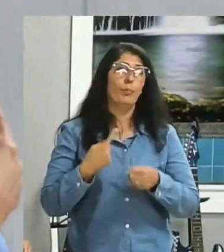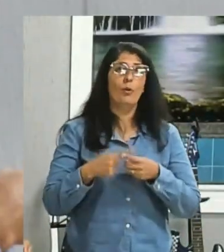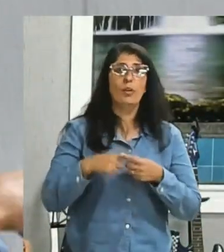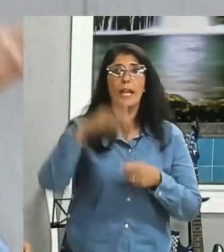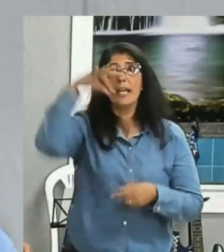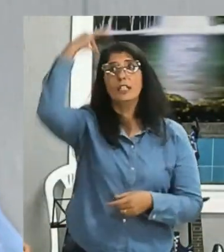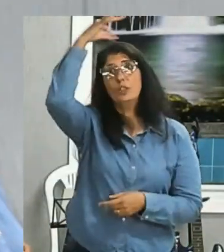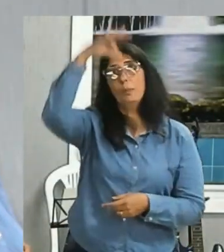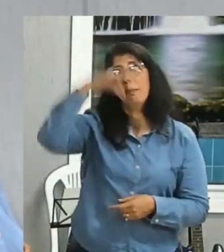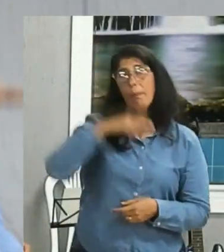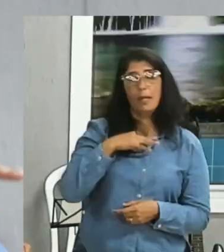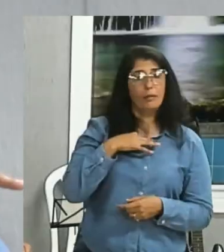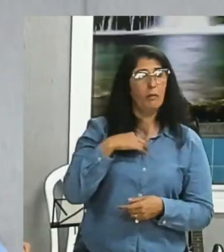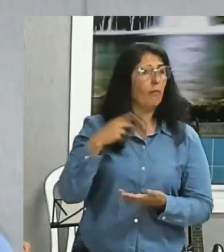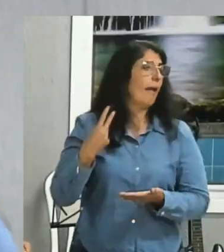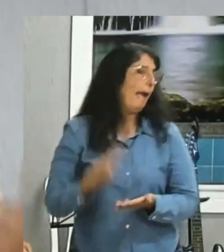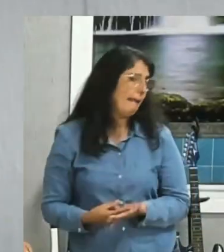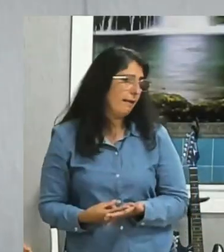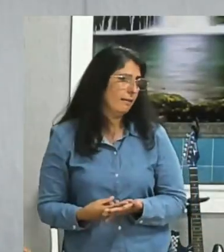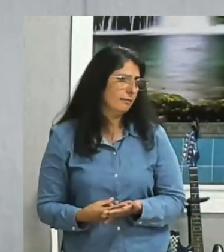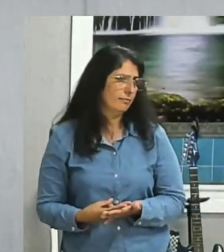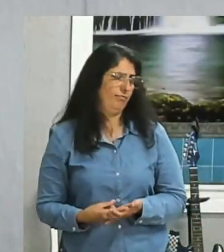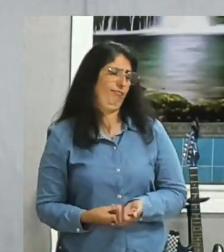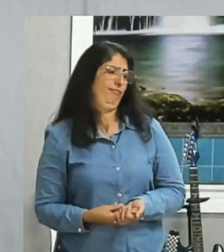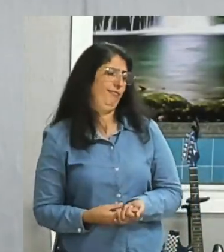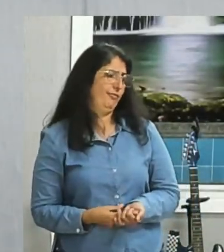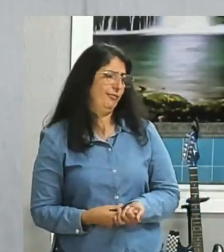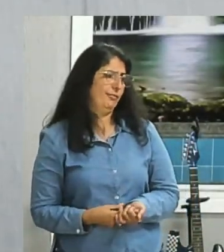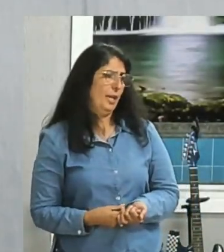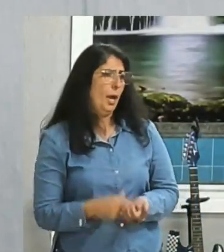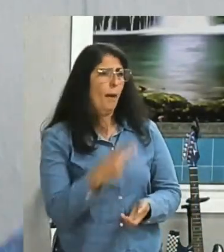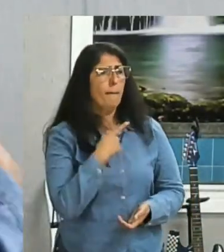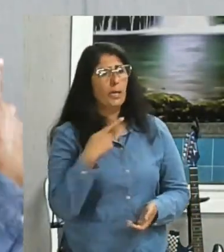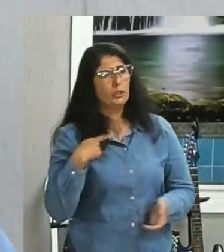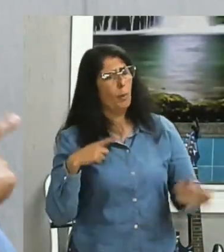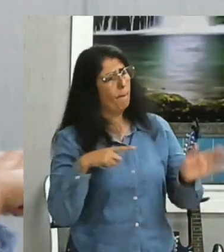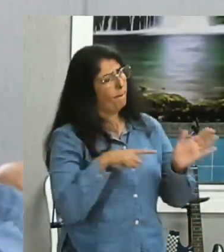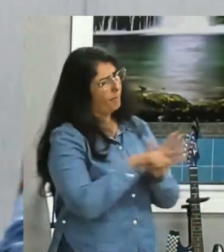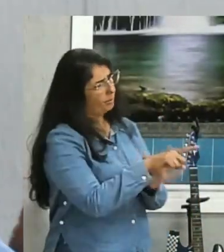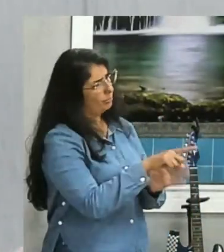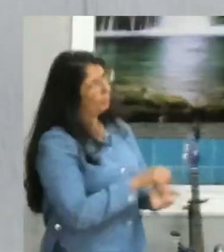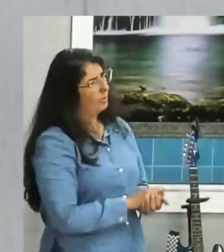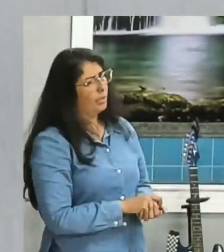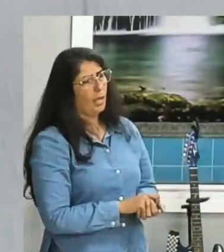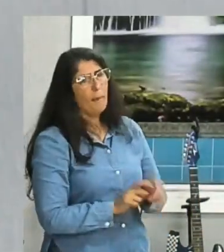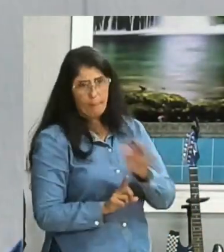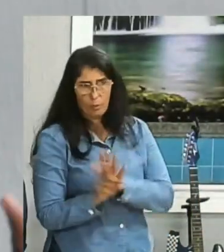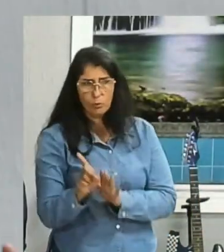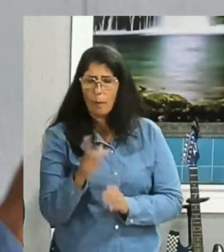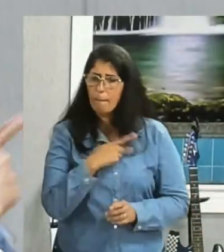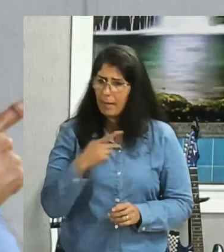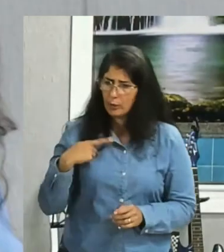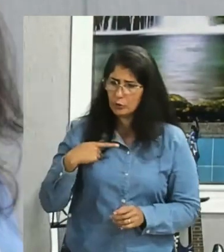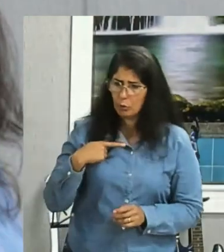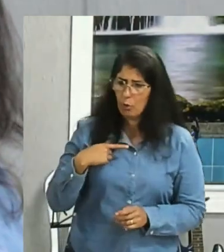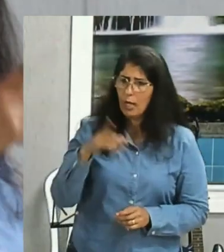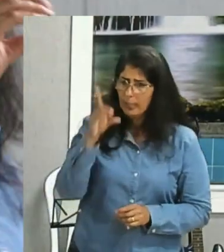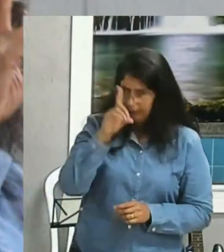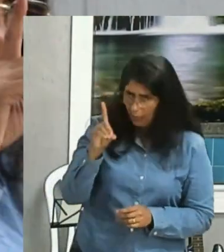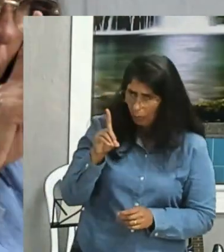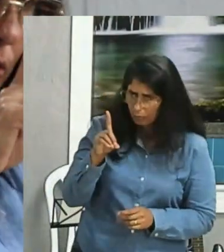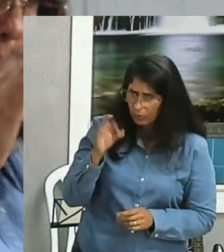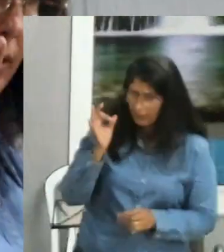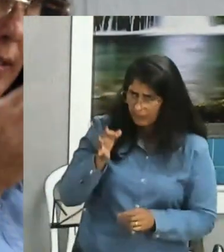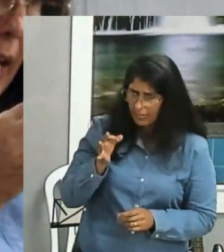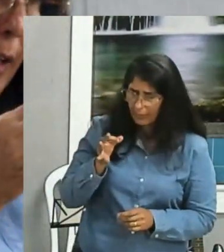Isso foi de Deus? Aí o pastor perguntou assim: depende, você caiu para frente